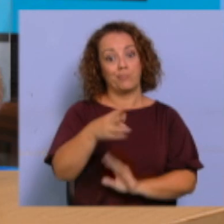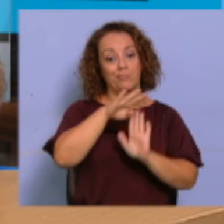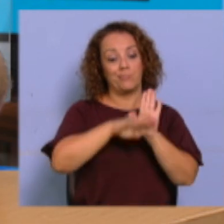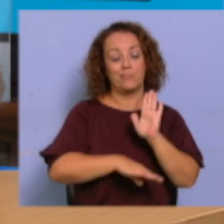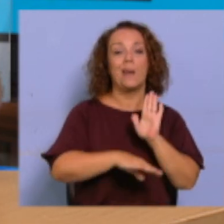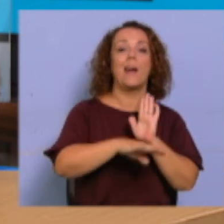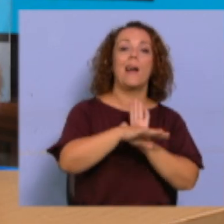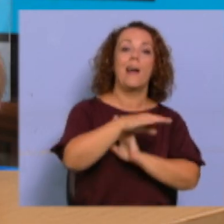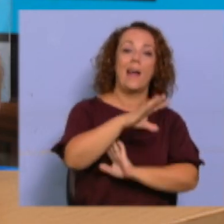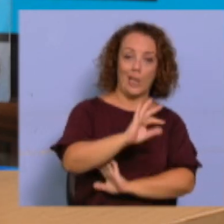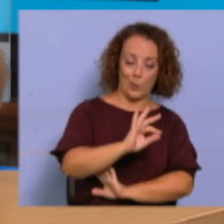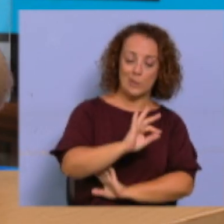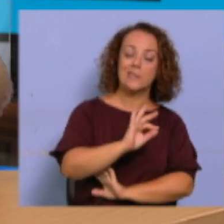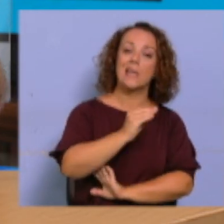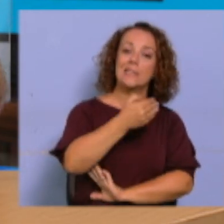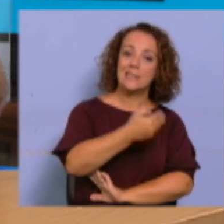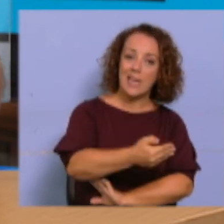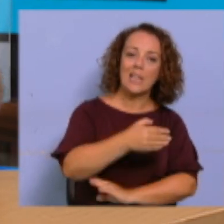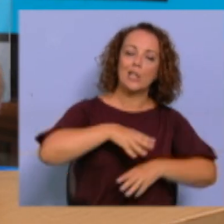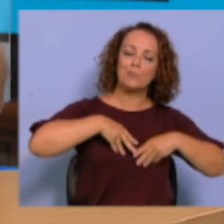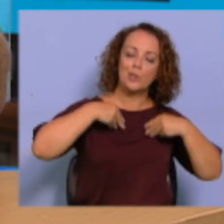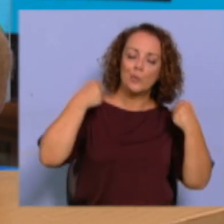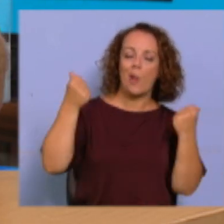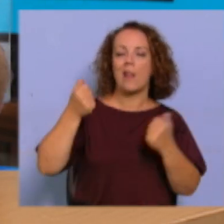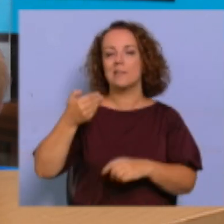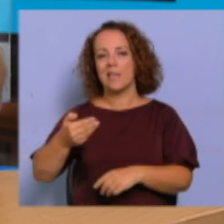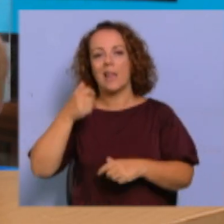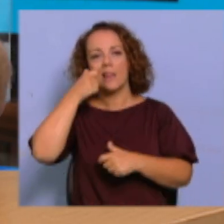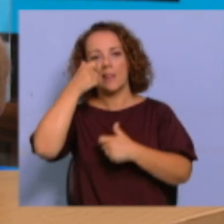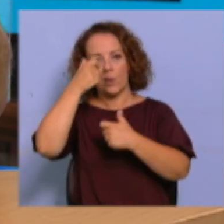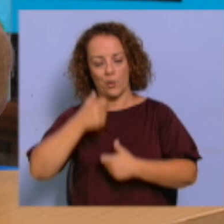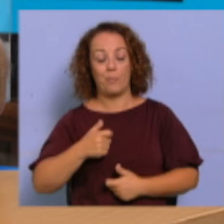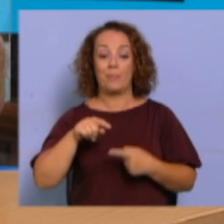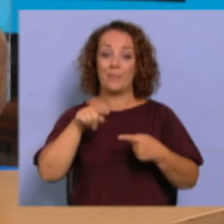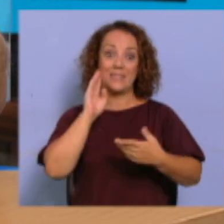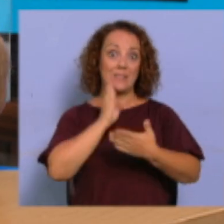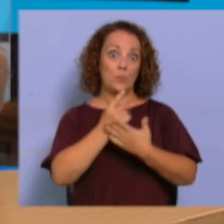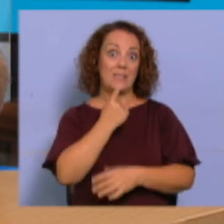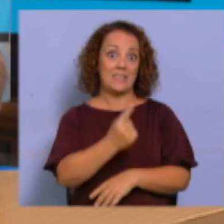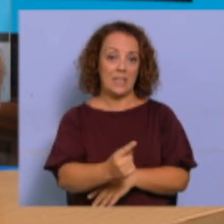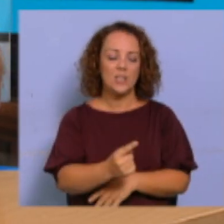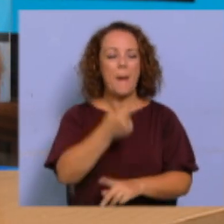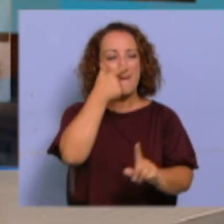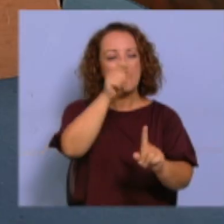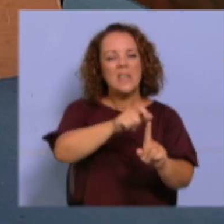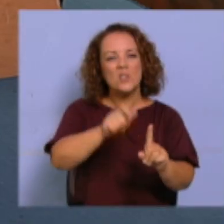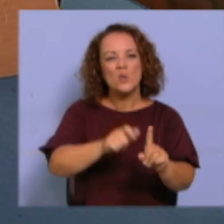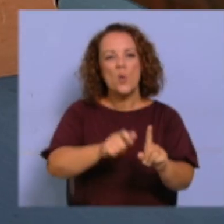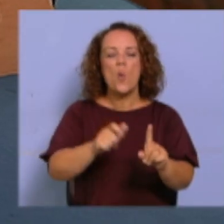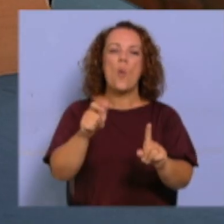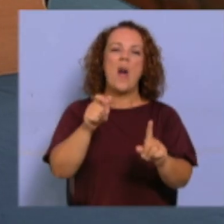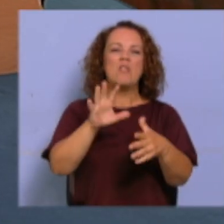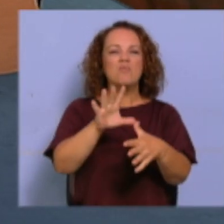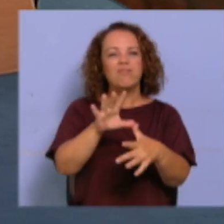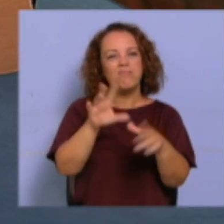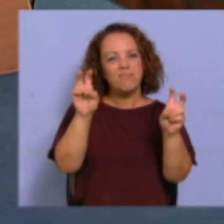7 espirituais. A penúltima das espirituais diz: ter paciência, sobretudo para com as pessoas molestas, quer dizer, com as pessoas